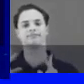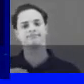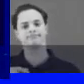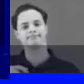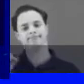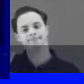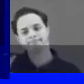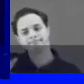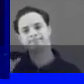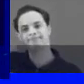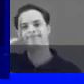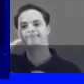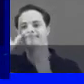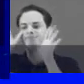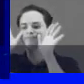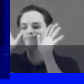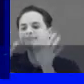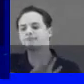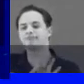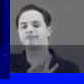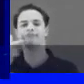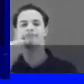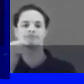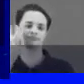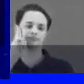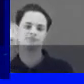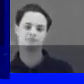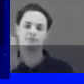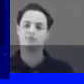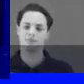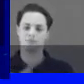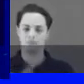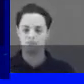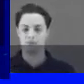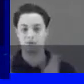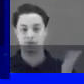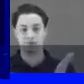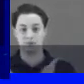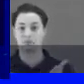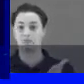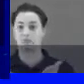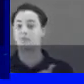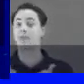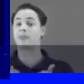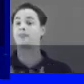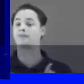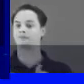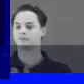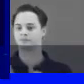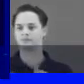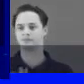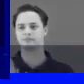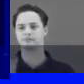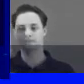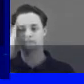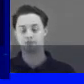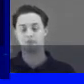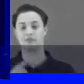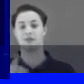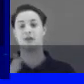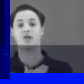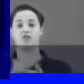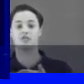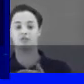Romeu Zema e o próprio Pacheco e lembrou-lhe o dever de cuidar da Casa Legislativa, apontando que está